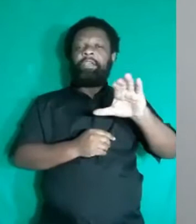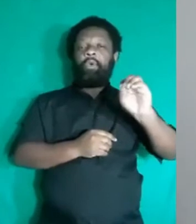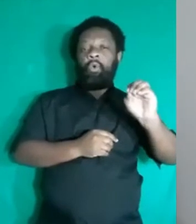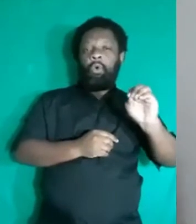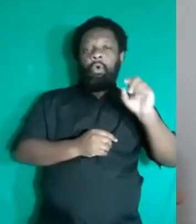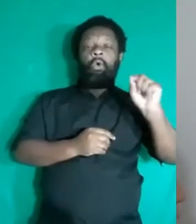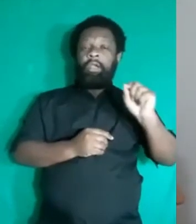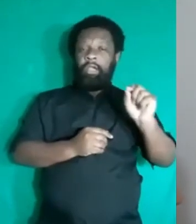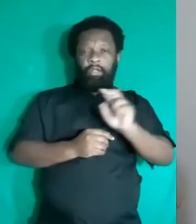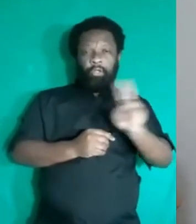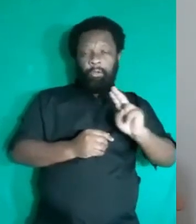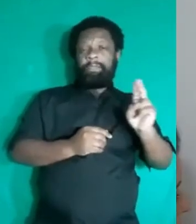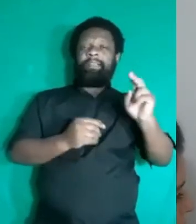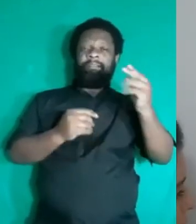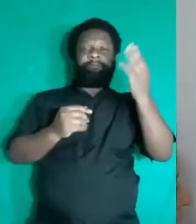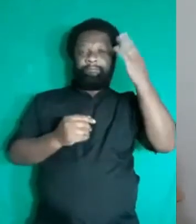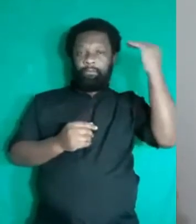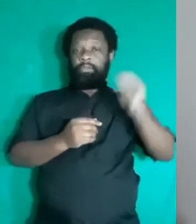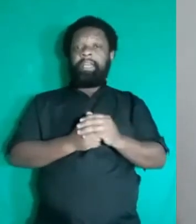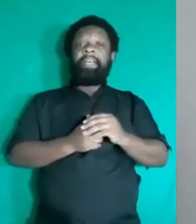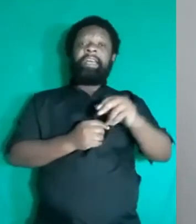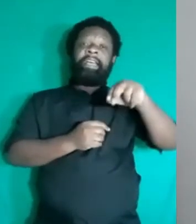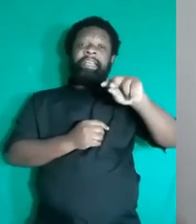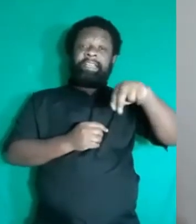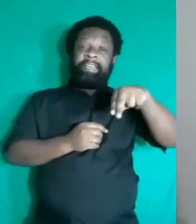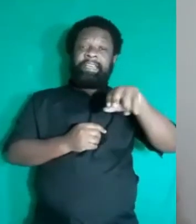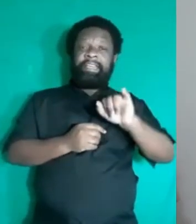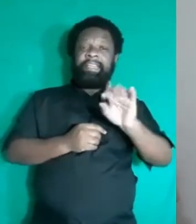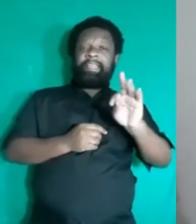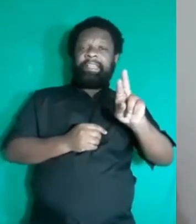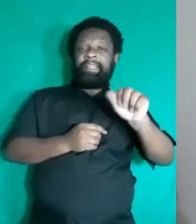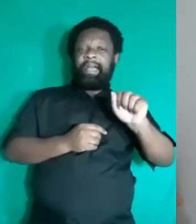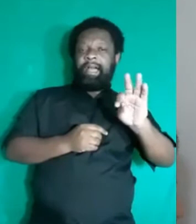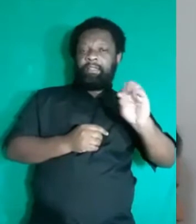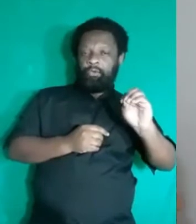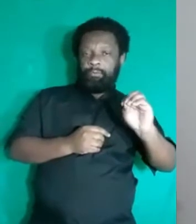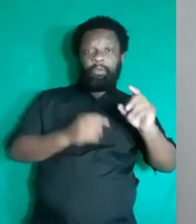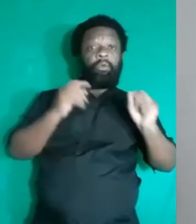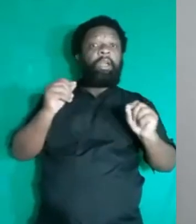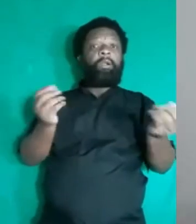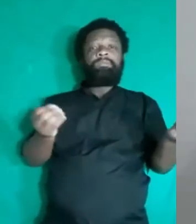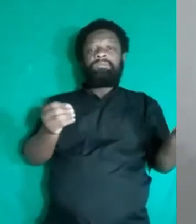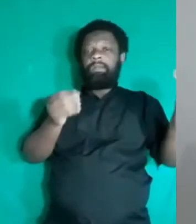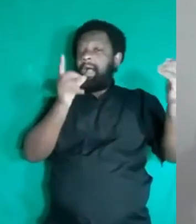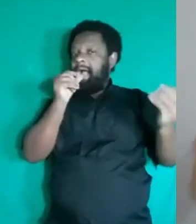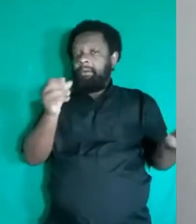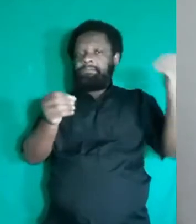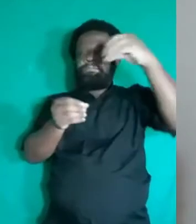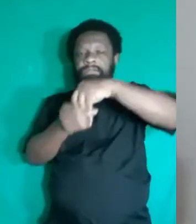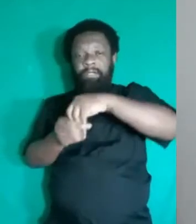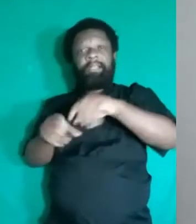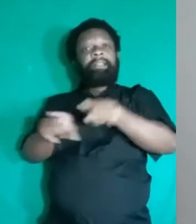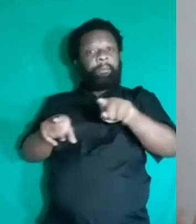do ácido nítrico. O ácido nítrico aqui na sua forma gasosa é conhecido então como nitrato de hidrogênio, assim como esse é cloreto